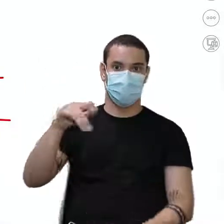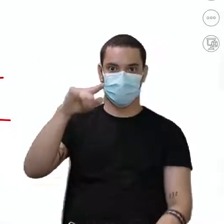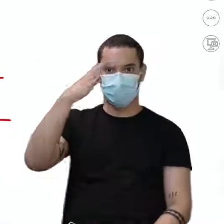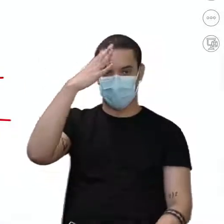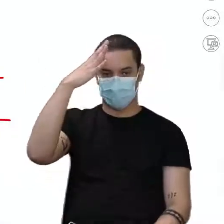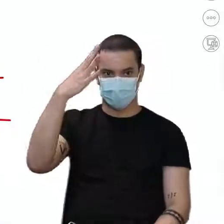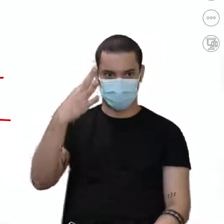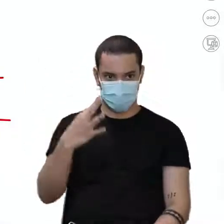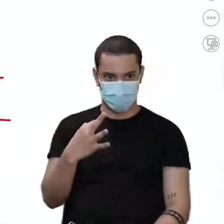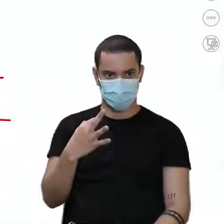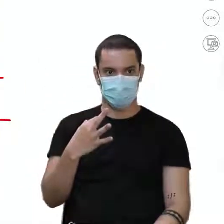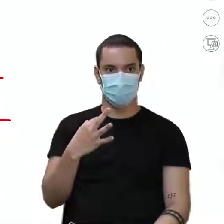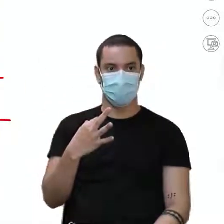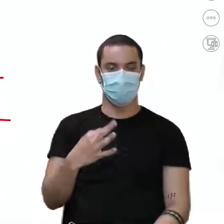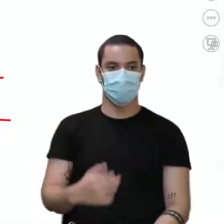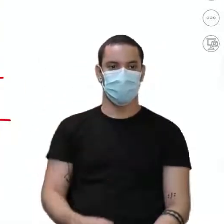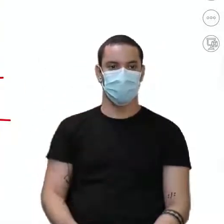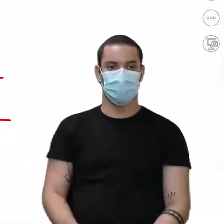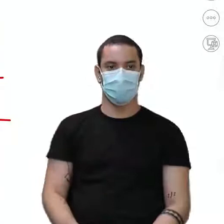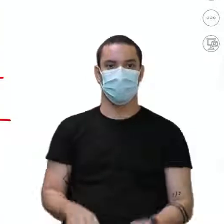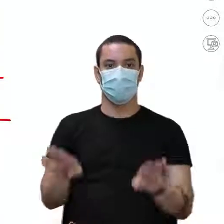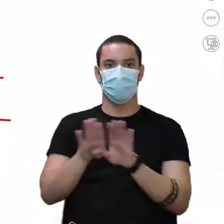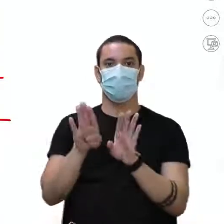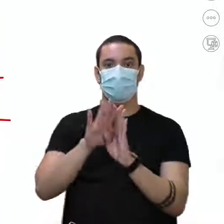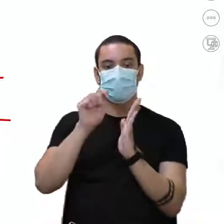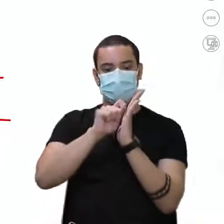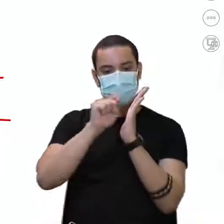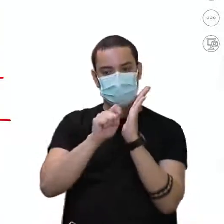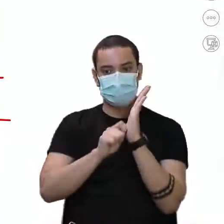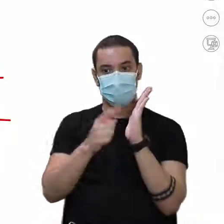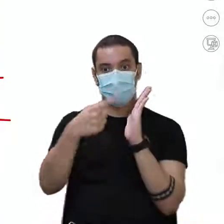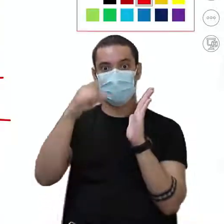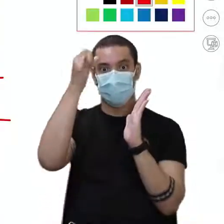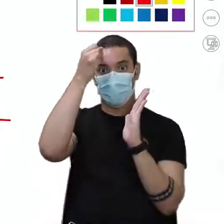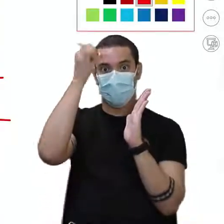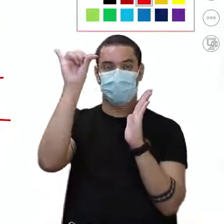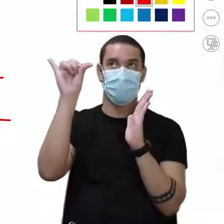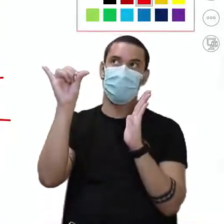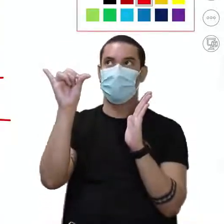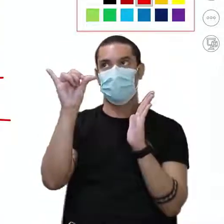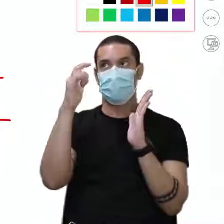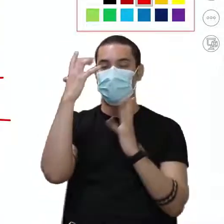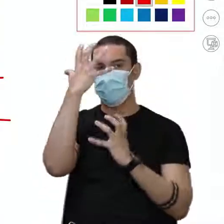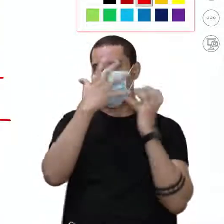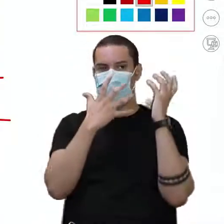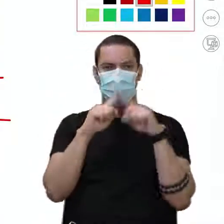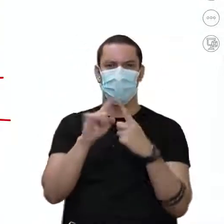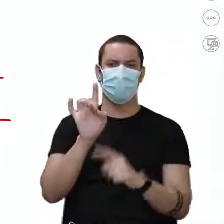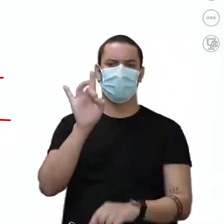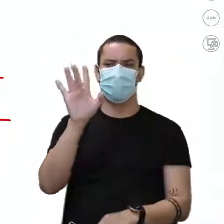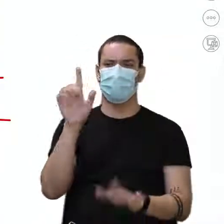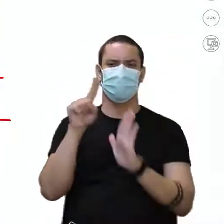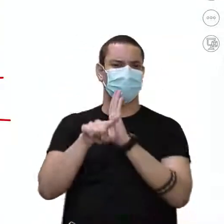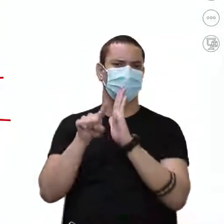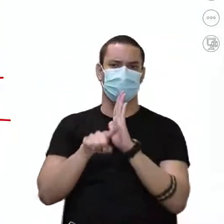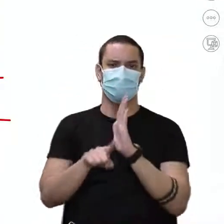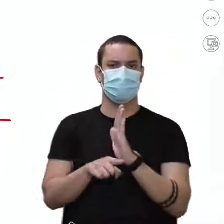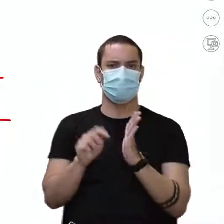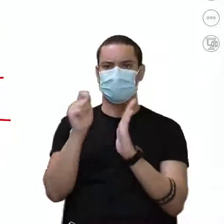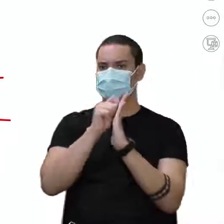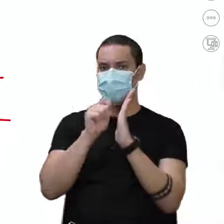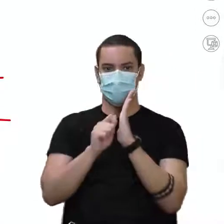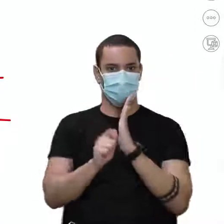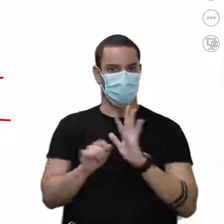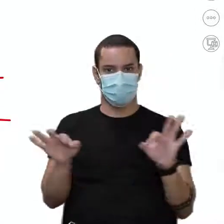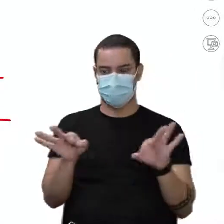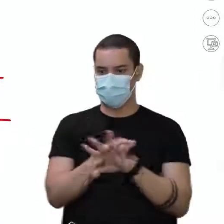entender e na questão da escrita você não ficar por fora. Mas isso é só para questão de escrita mesmo.